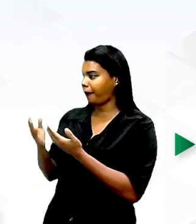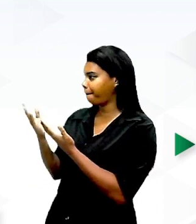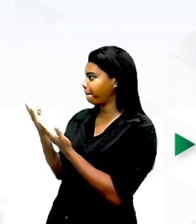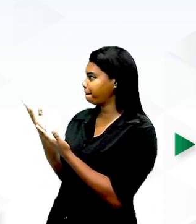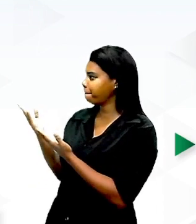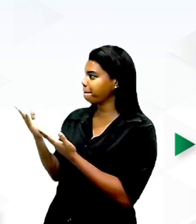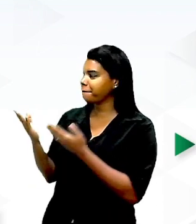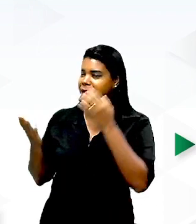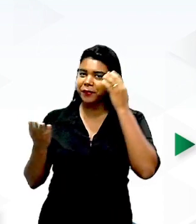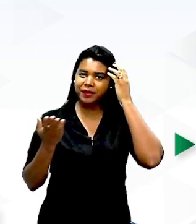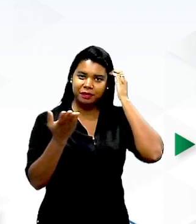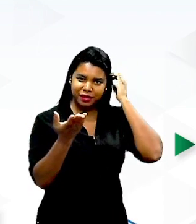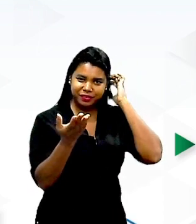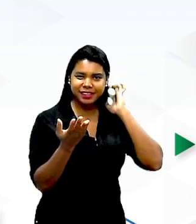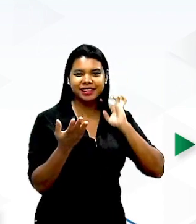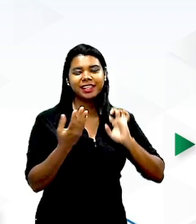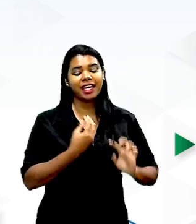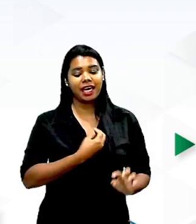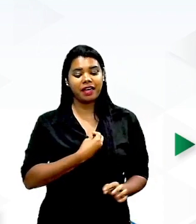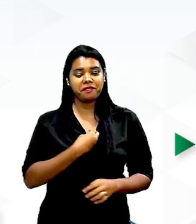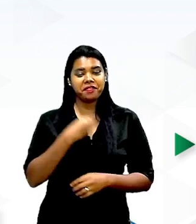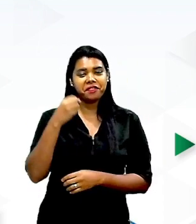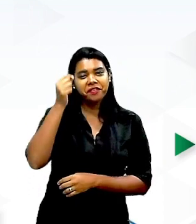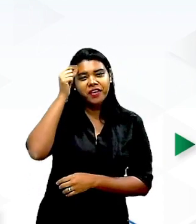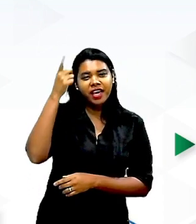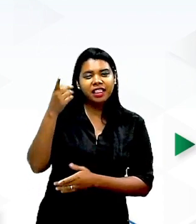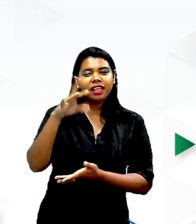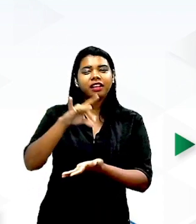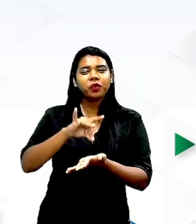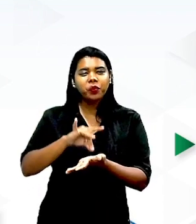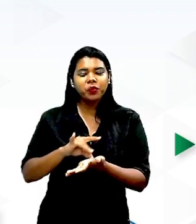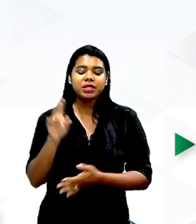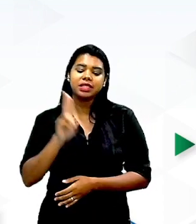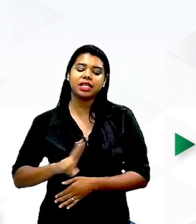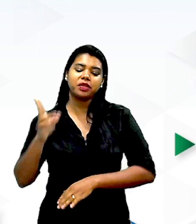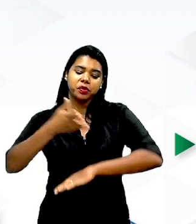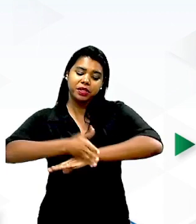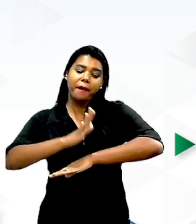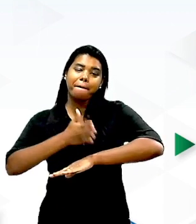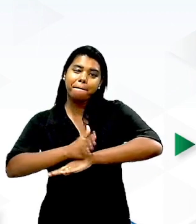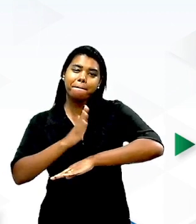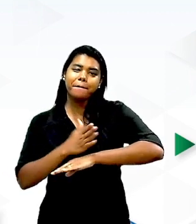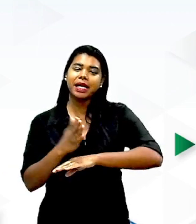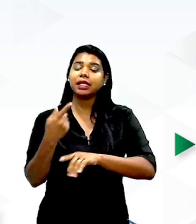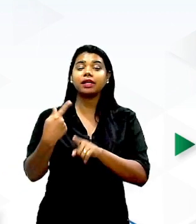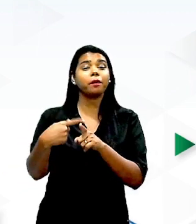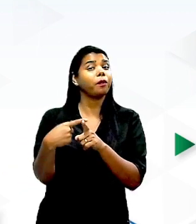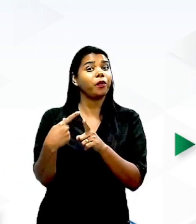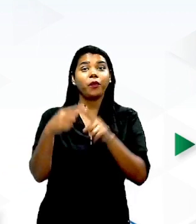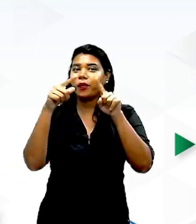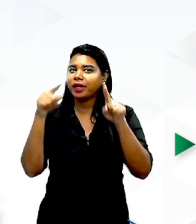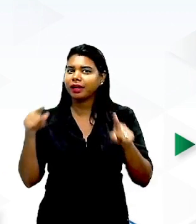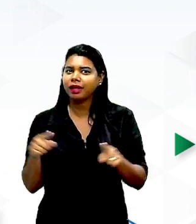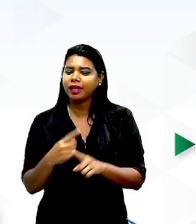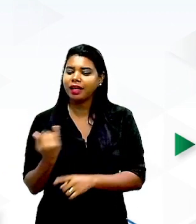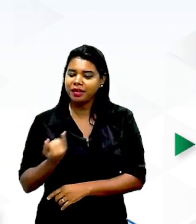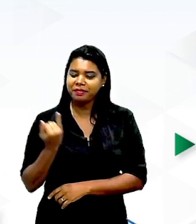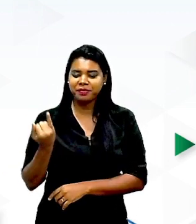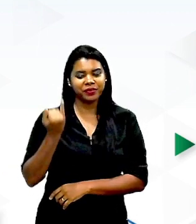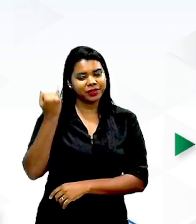trazer para vocês, revivendo a ideia de conceito que a gente usa na prática, por que o triângulo é tão